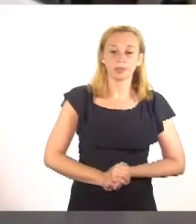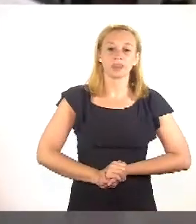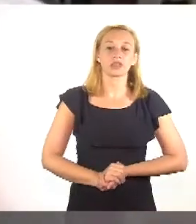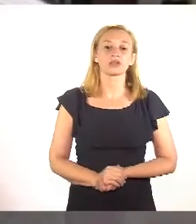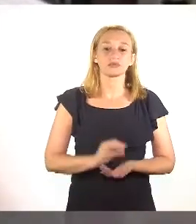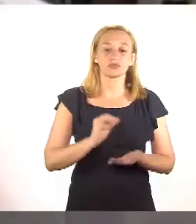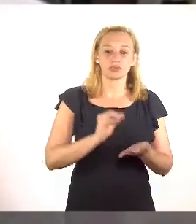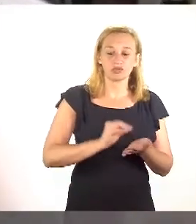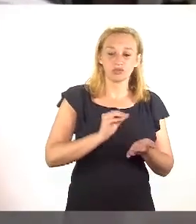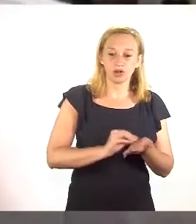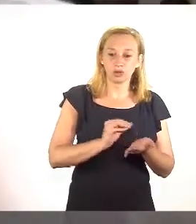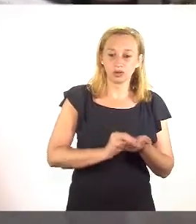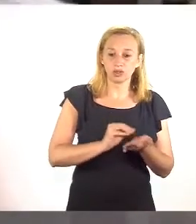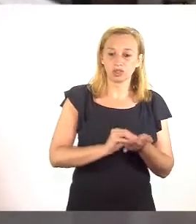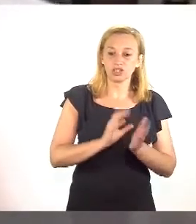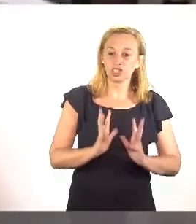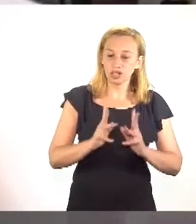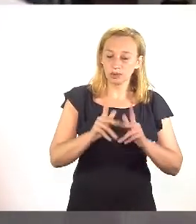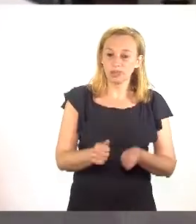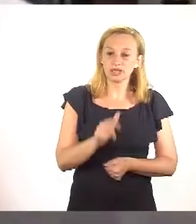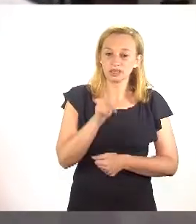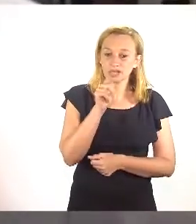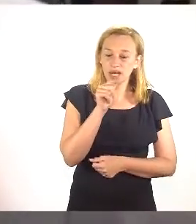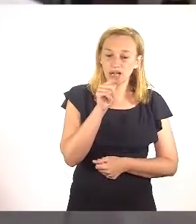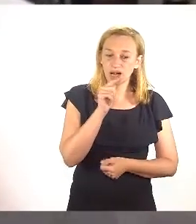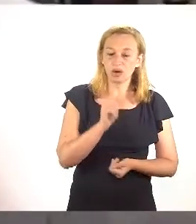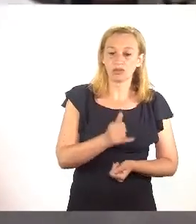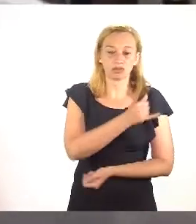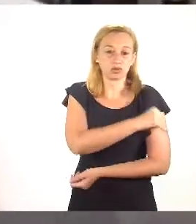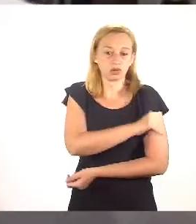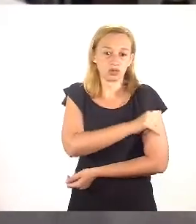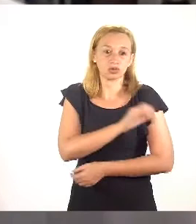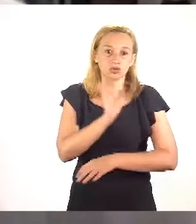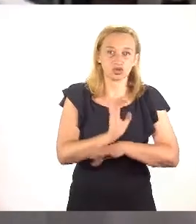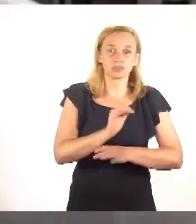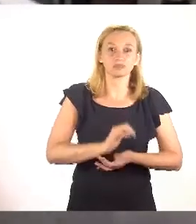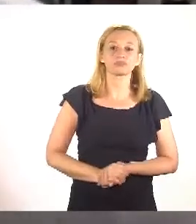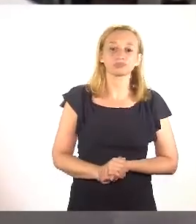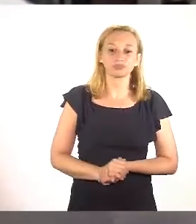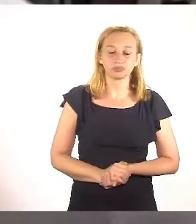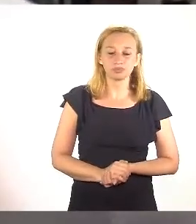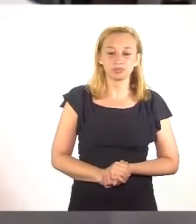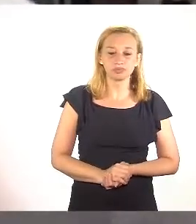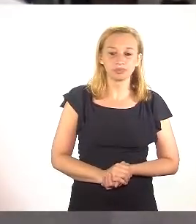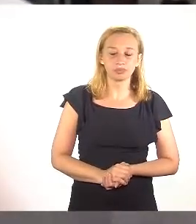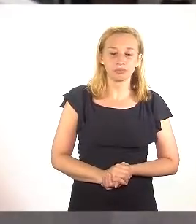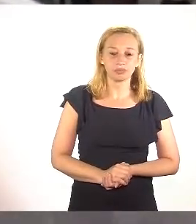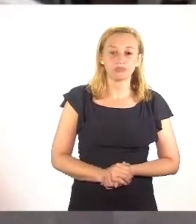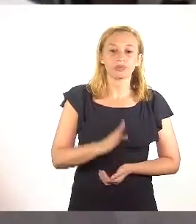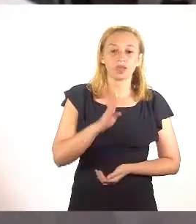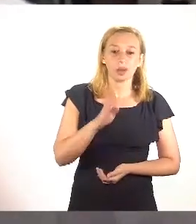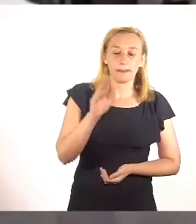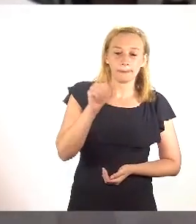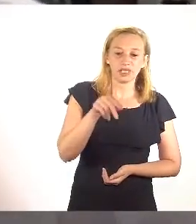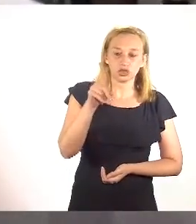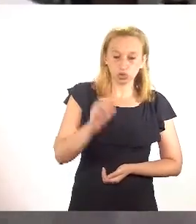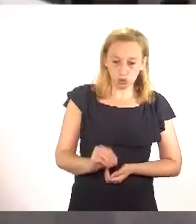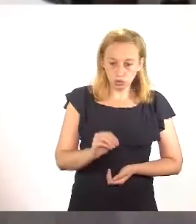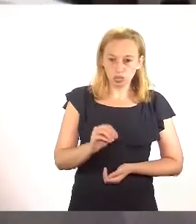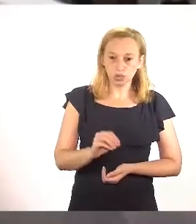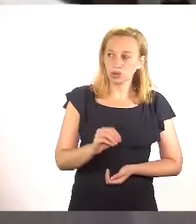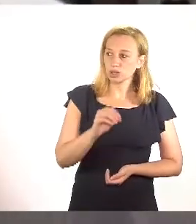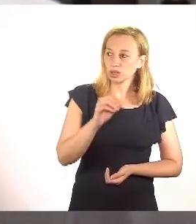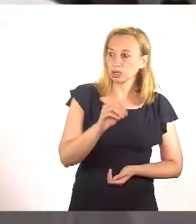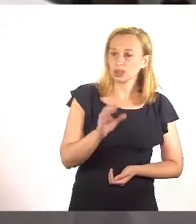regiões hidrográficas do Rio, no estado do Rio, como, por exemplo, Bandu, Lagoas de Jacarepaguá e